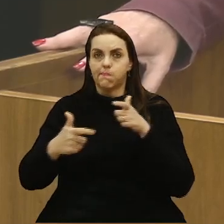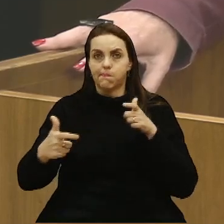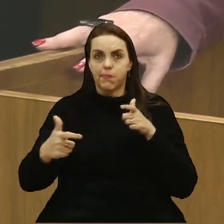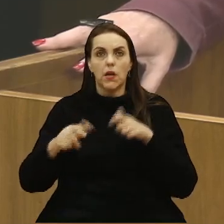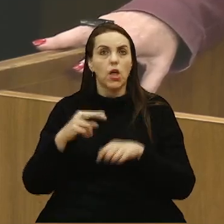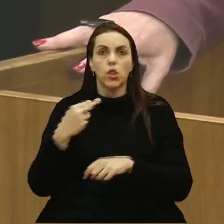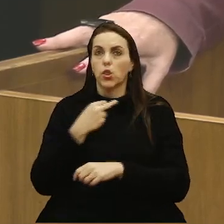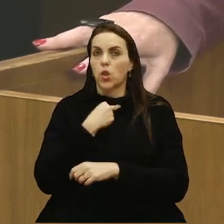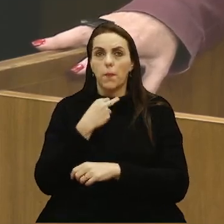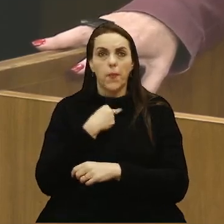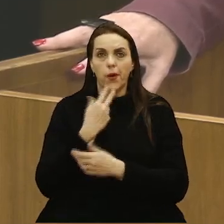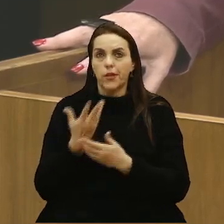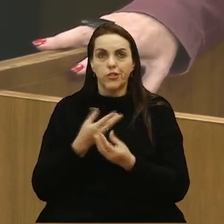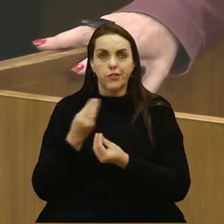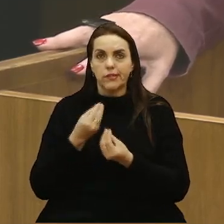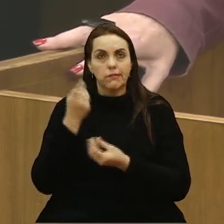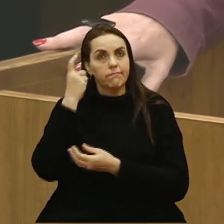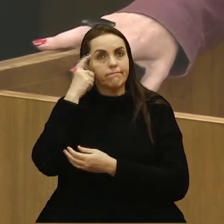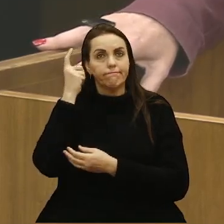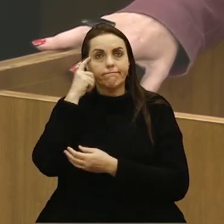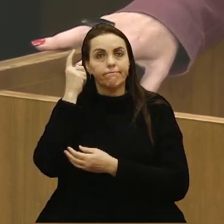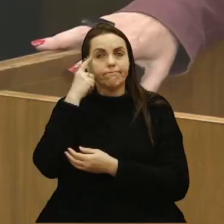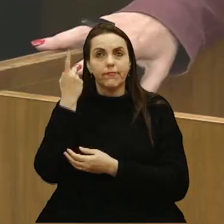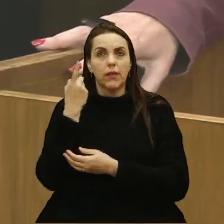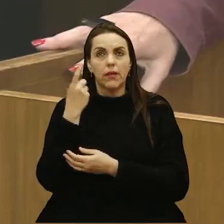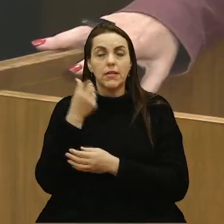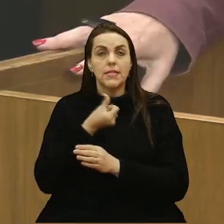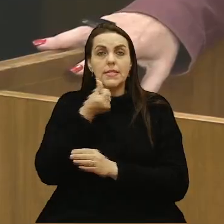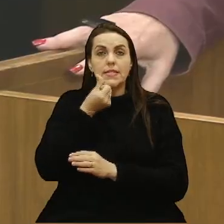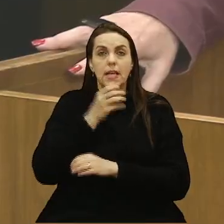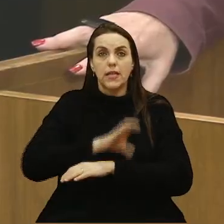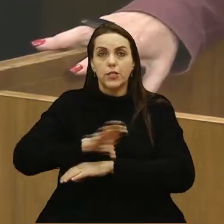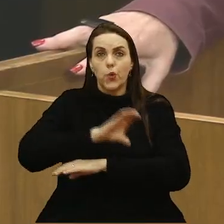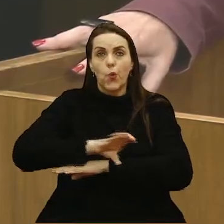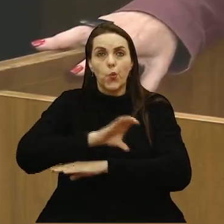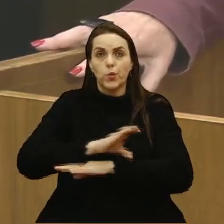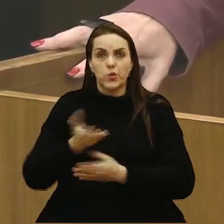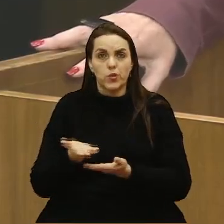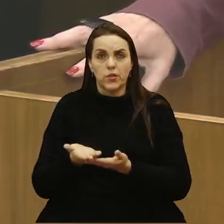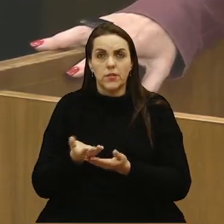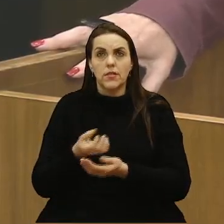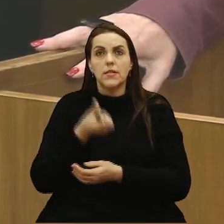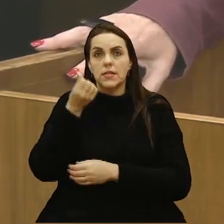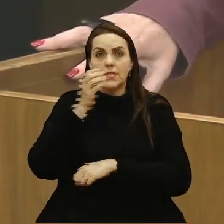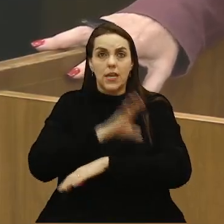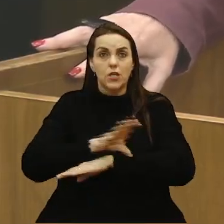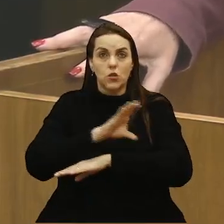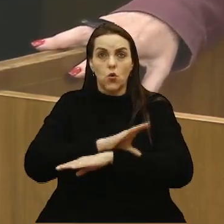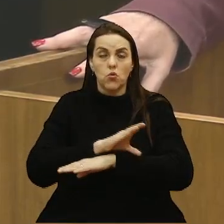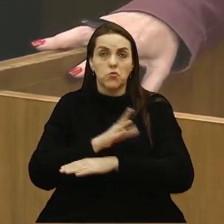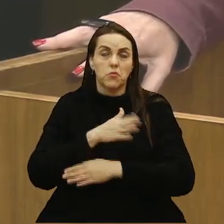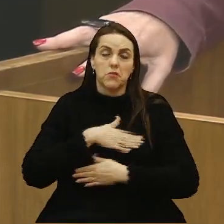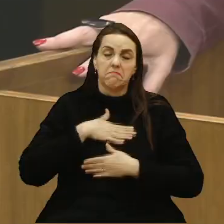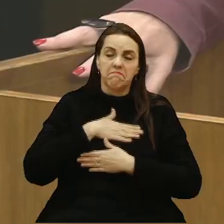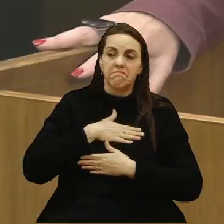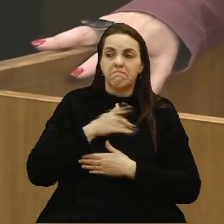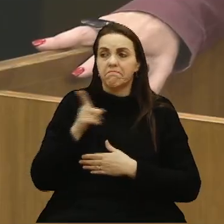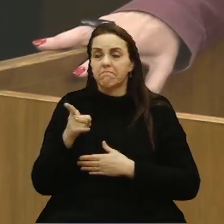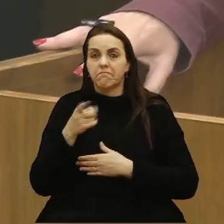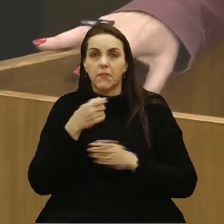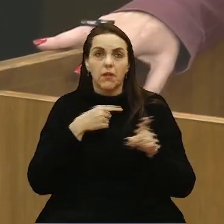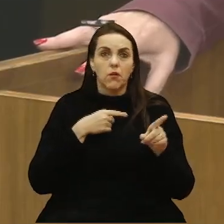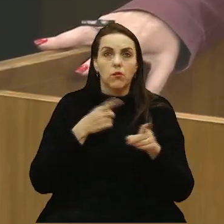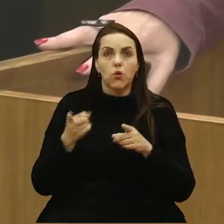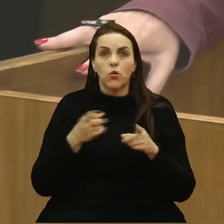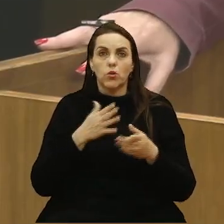podemos ficar pensando só em 6 cursos. Os 6 cursos podem não ter agradado um a outro, mas